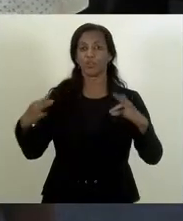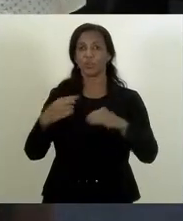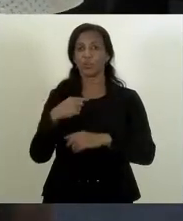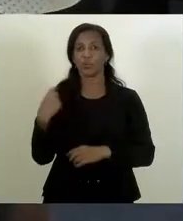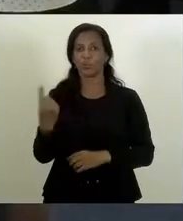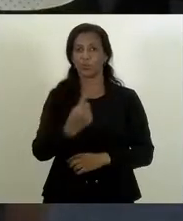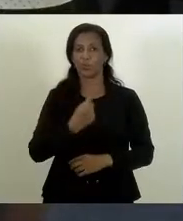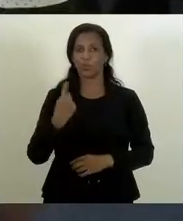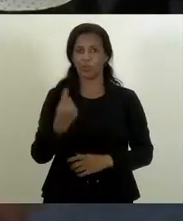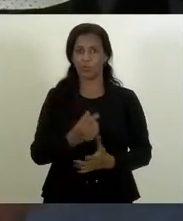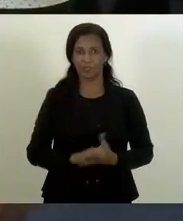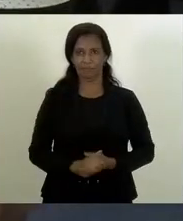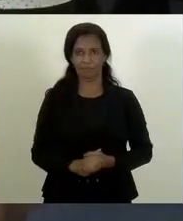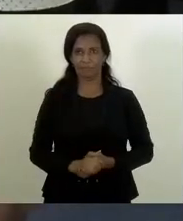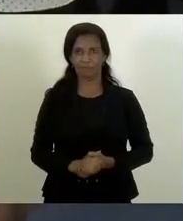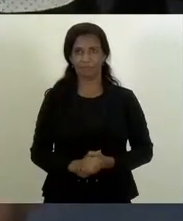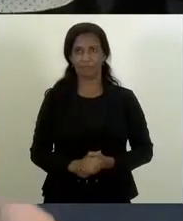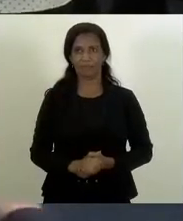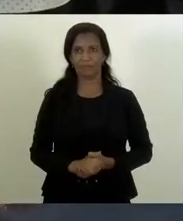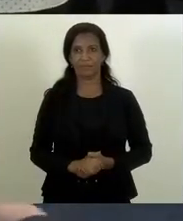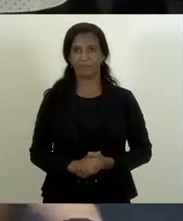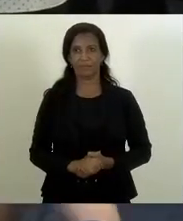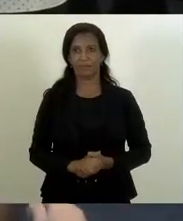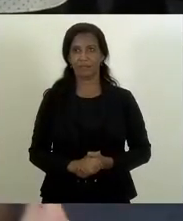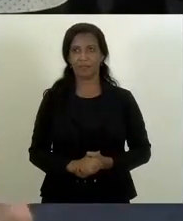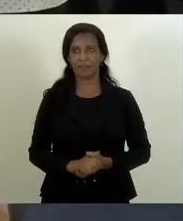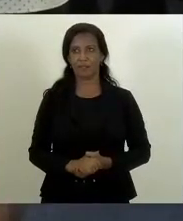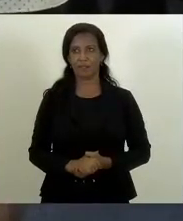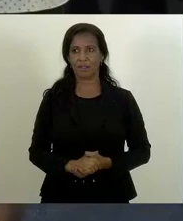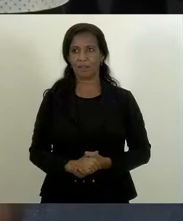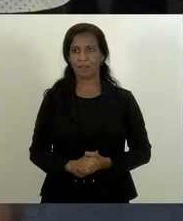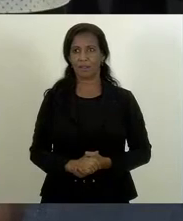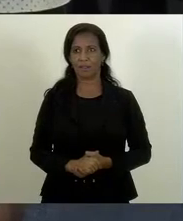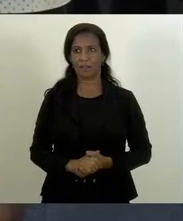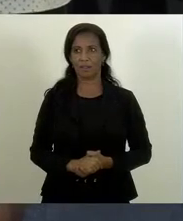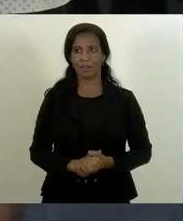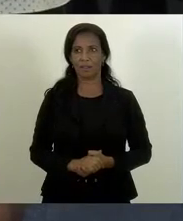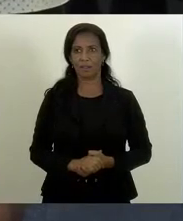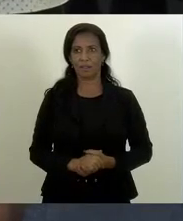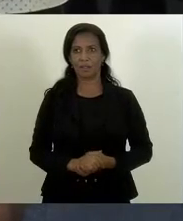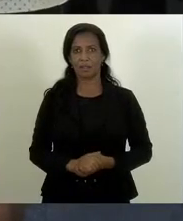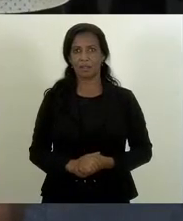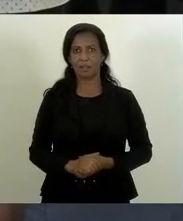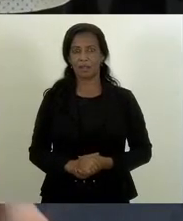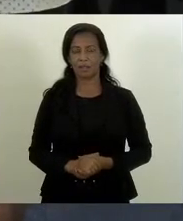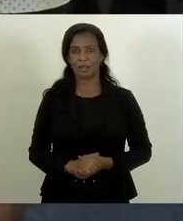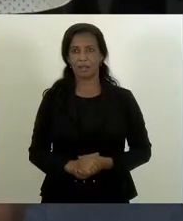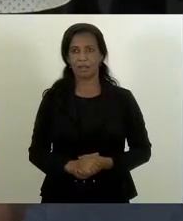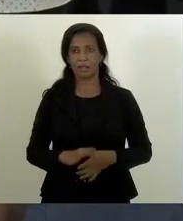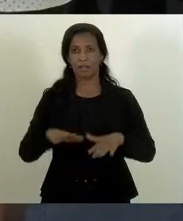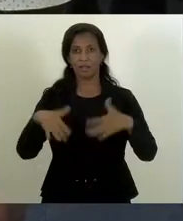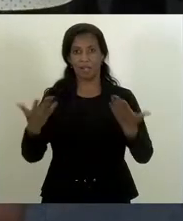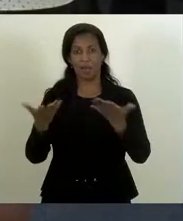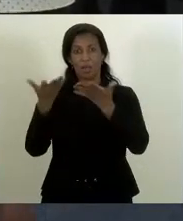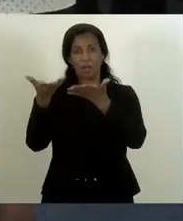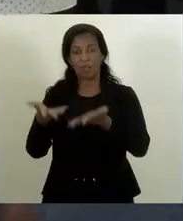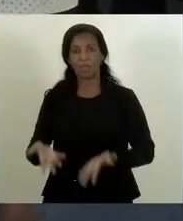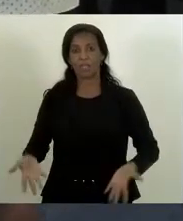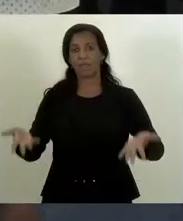Uma boa... E a deputada Renata, ao